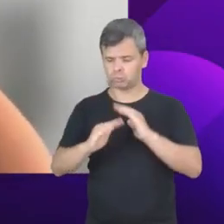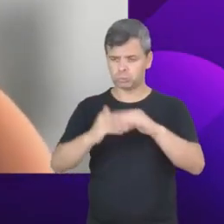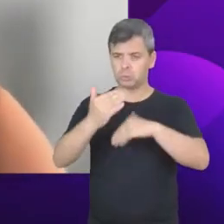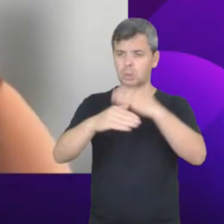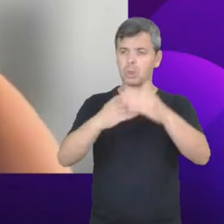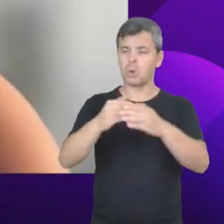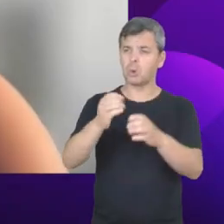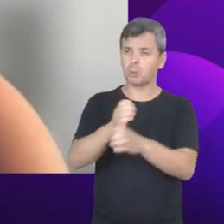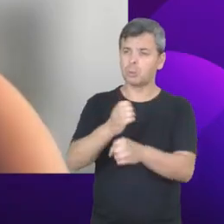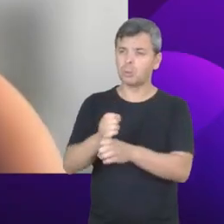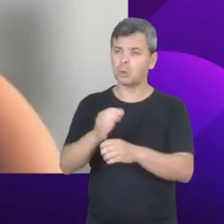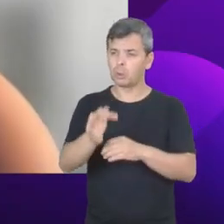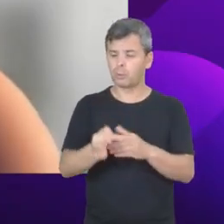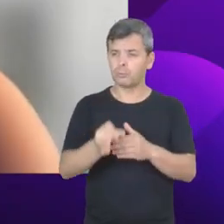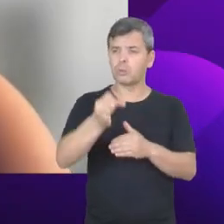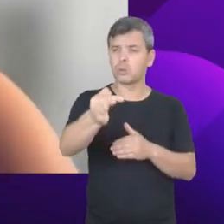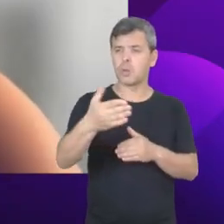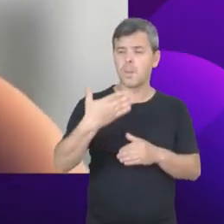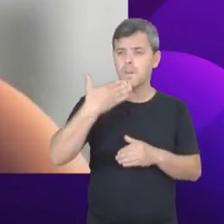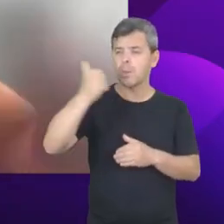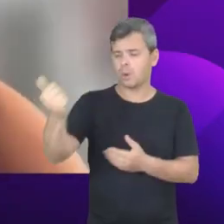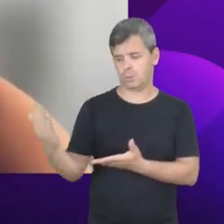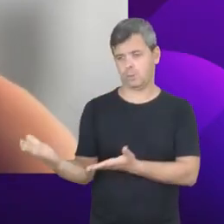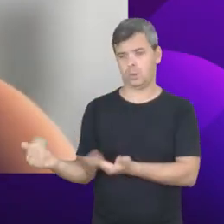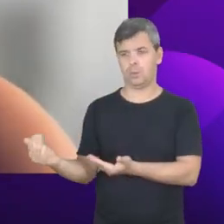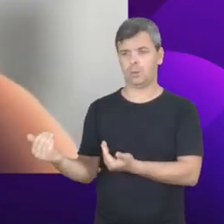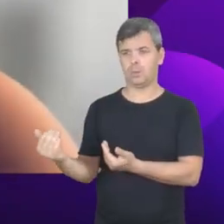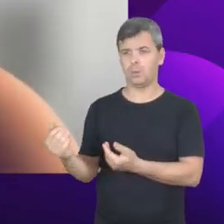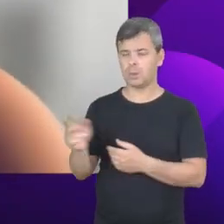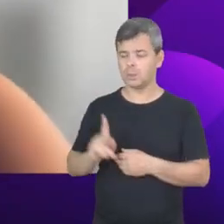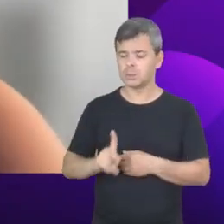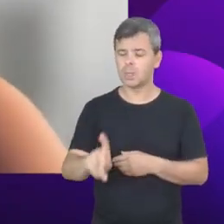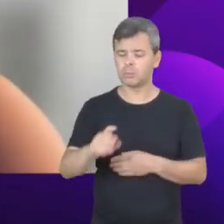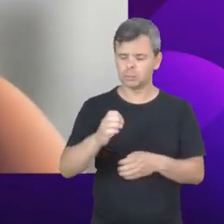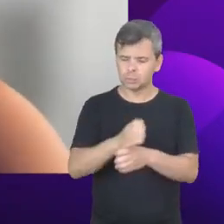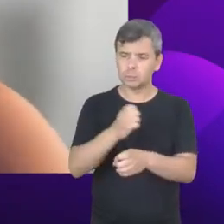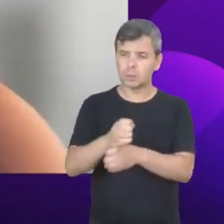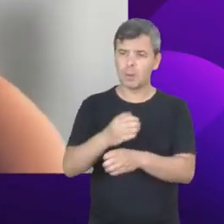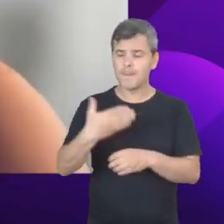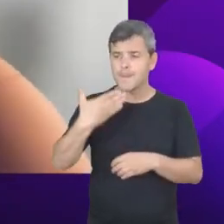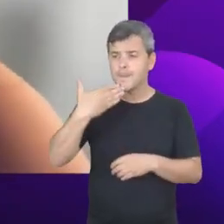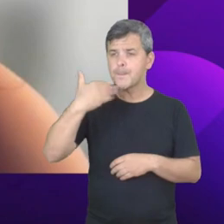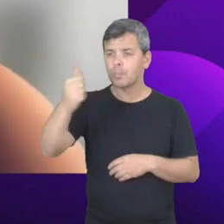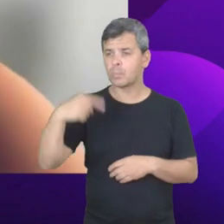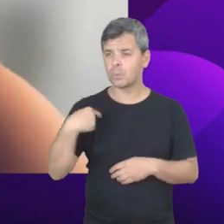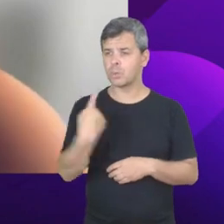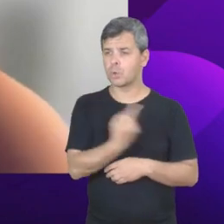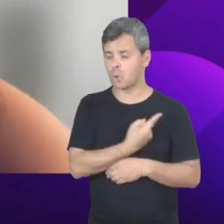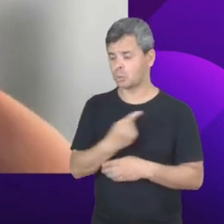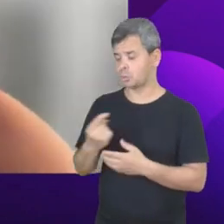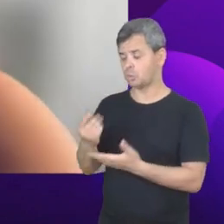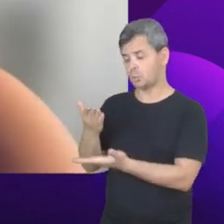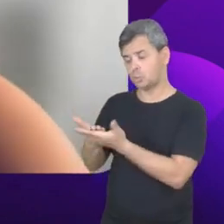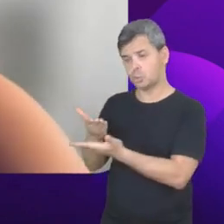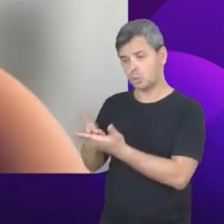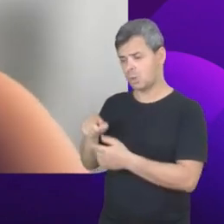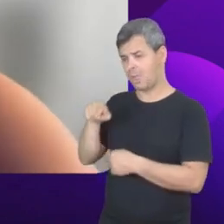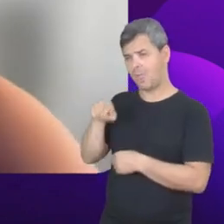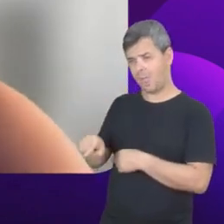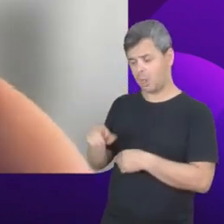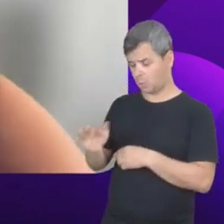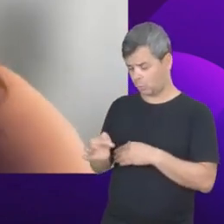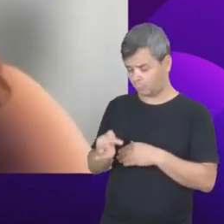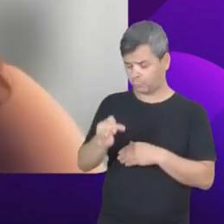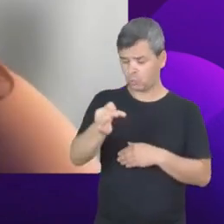sempre construir um futuro melhor para a nossa juventude, sempre construir um futuro melhor para os nossos estudantes e que esse